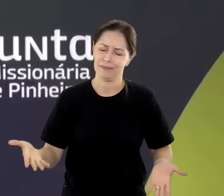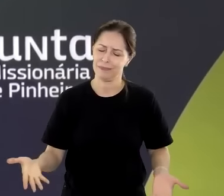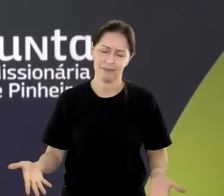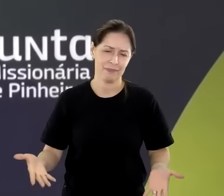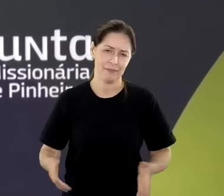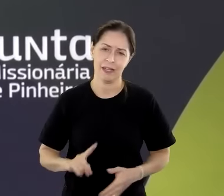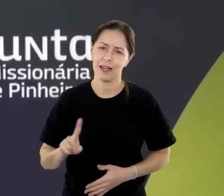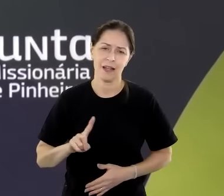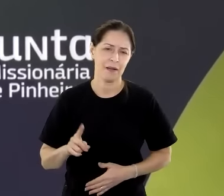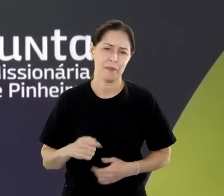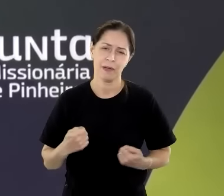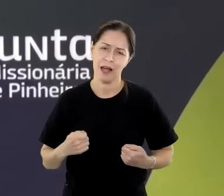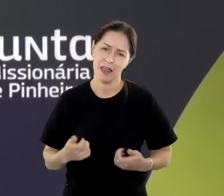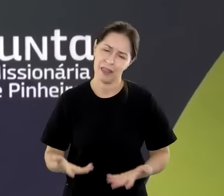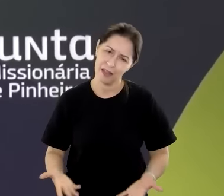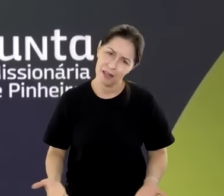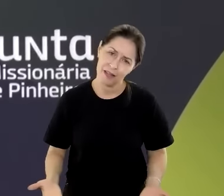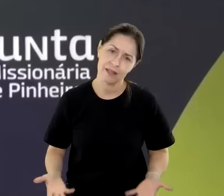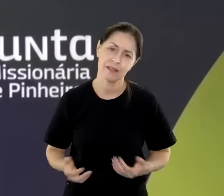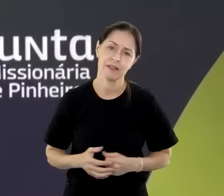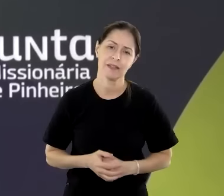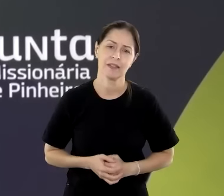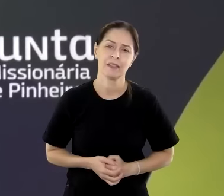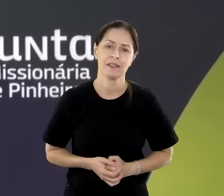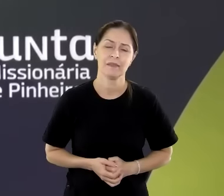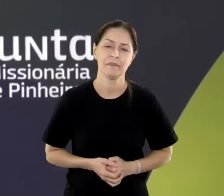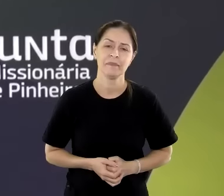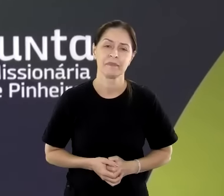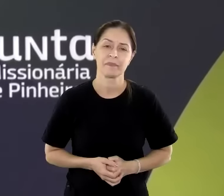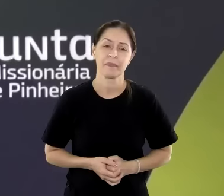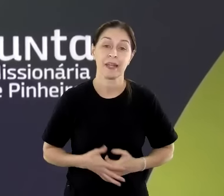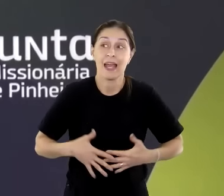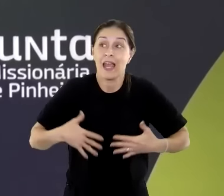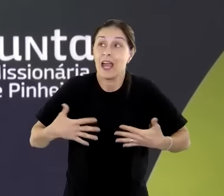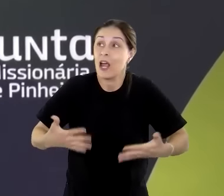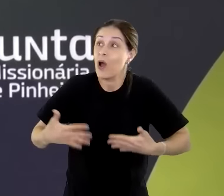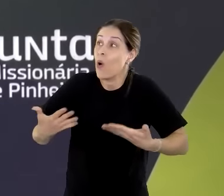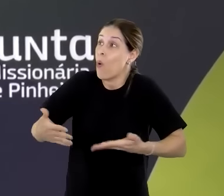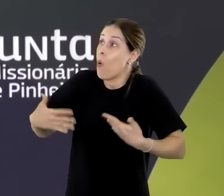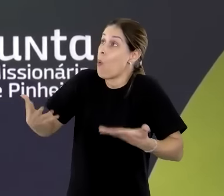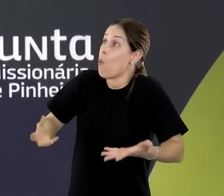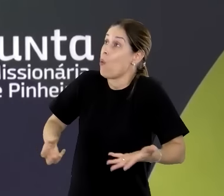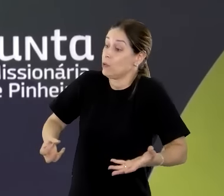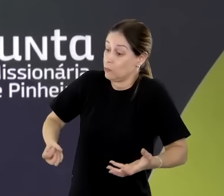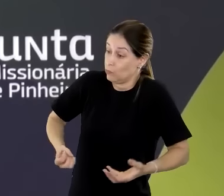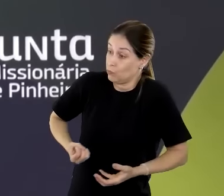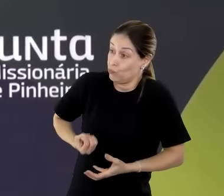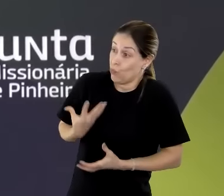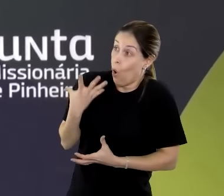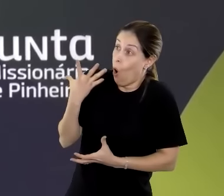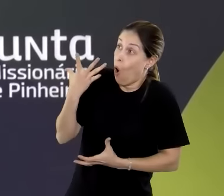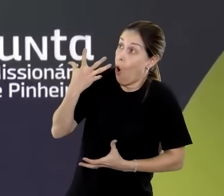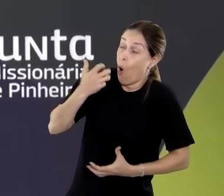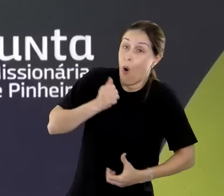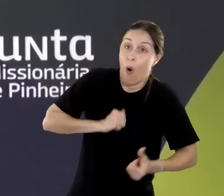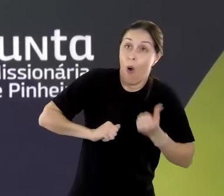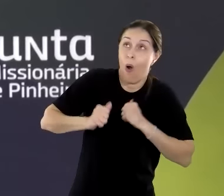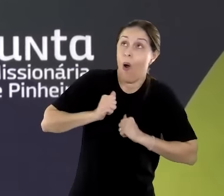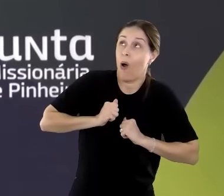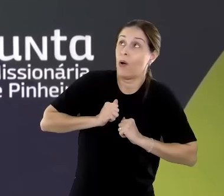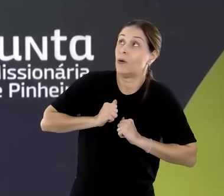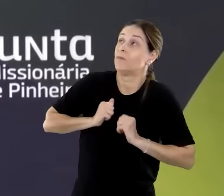também lançar sobre ele toda a ansiedade, porque ele tem cuidado de nós. Mas em terceiro